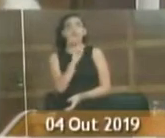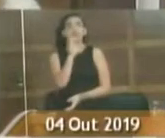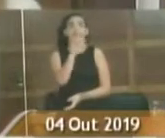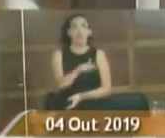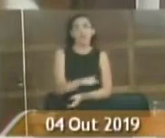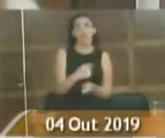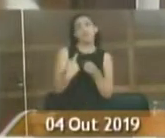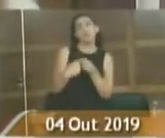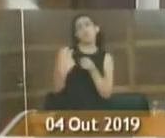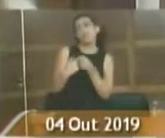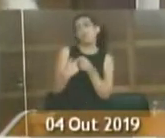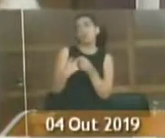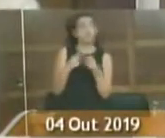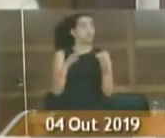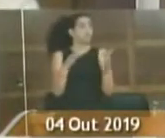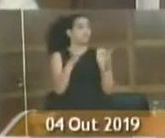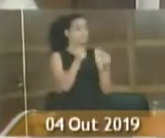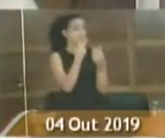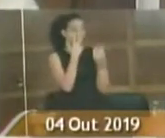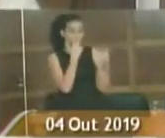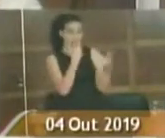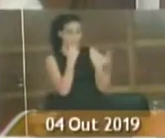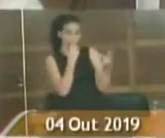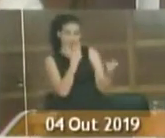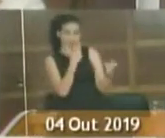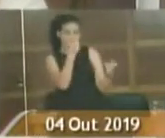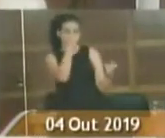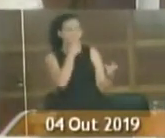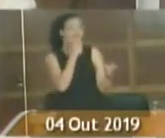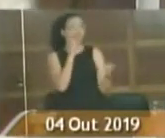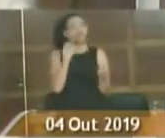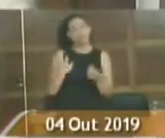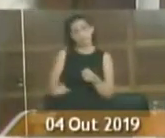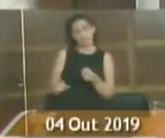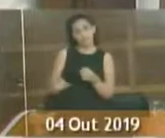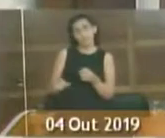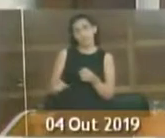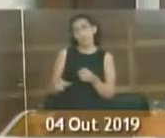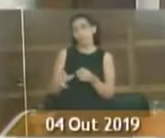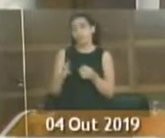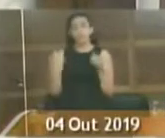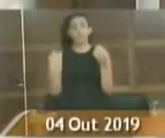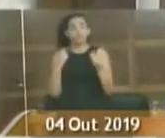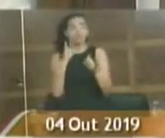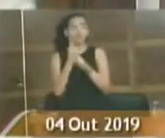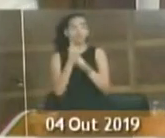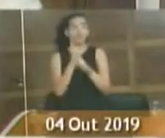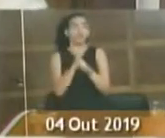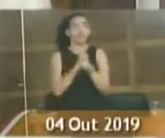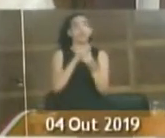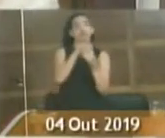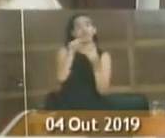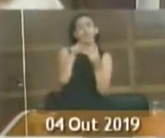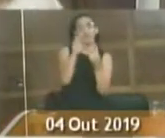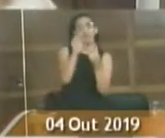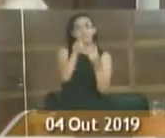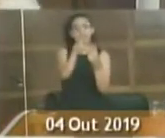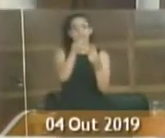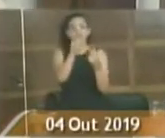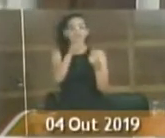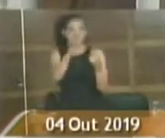tudo aquilo que é, não é, entendeu? Então, esse diagnóstico, a gente tem dois tipos de exames. Um